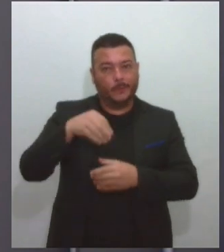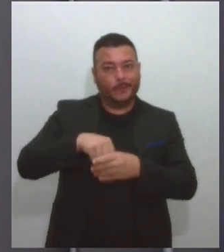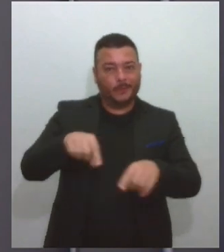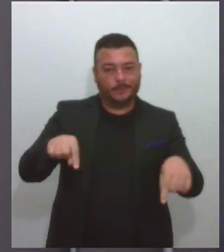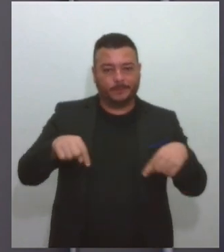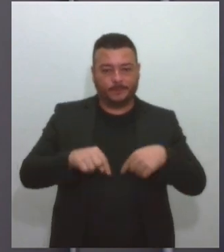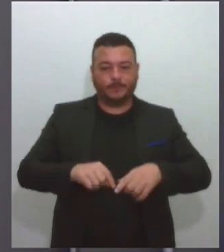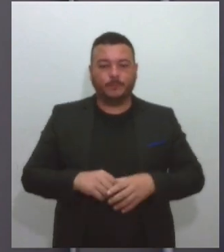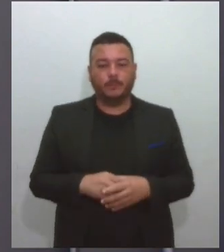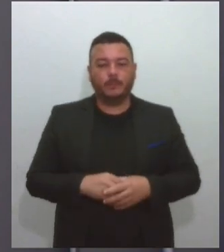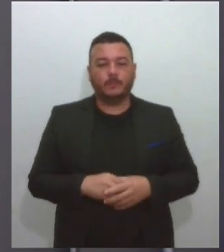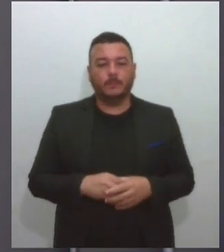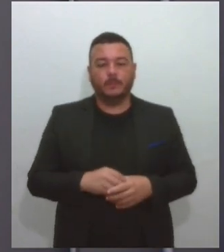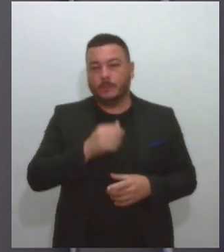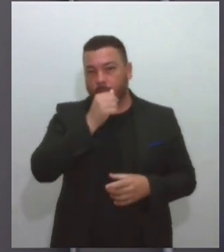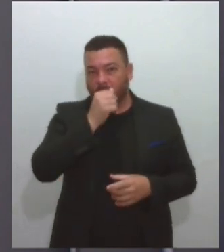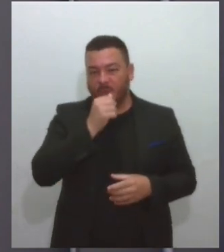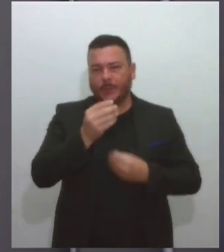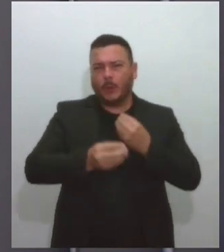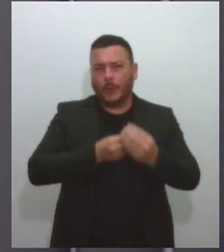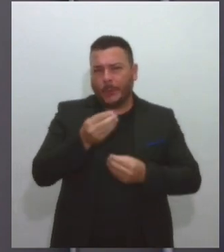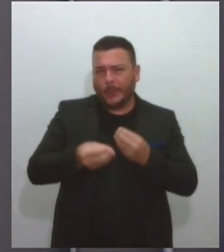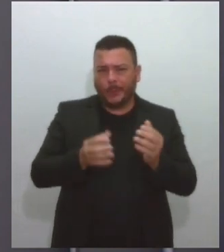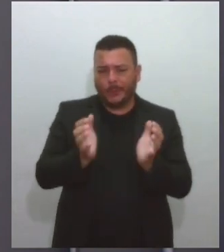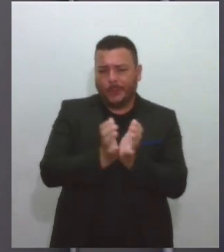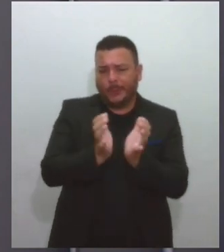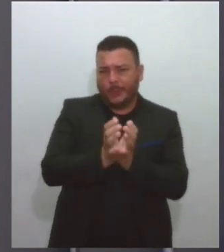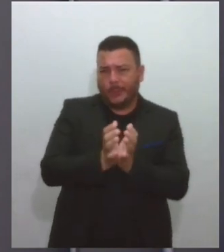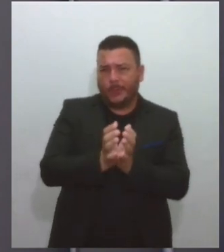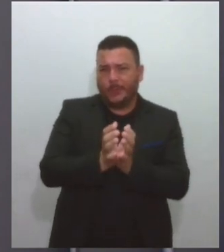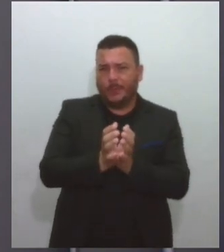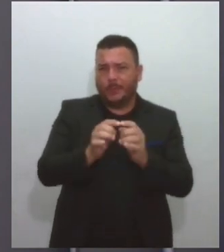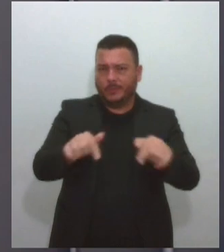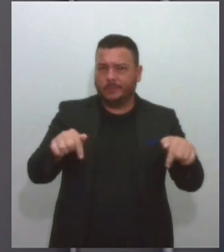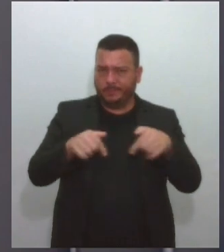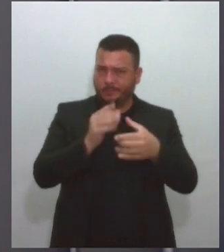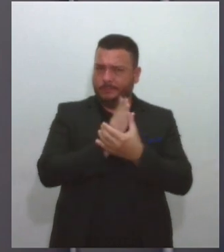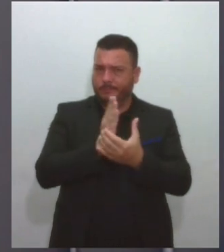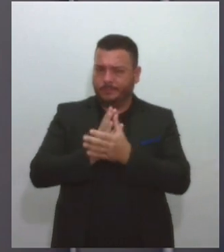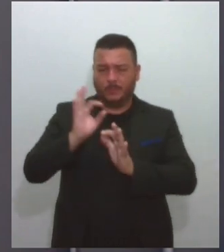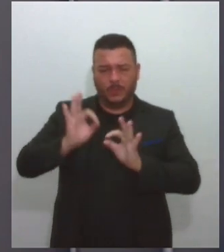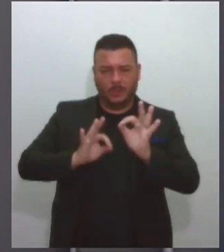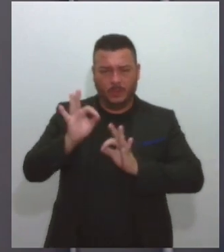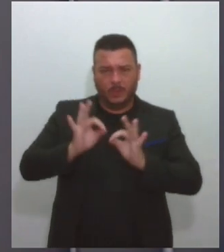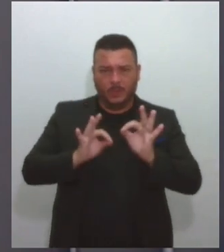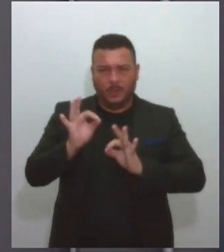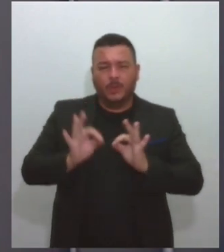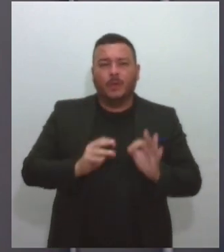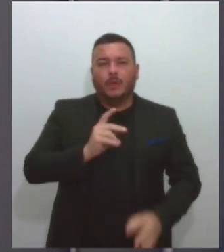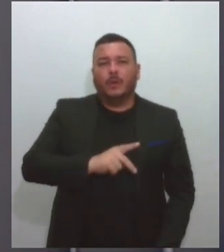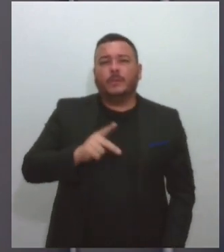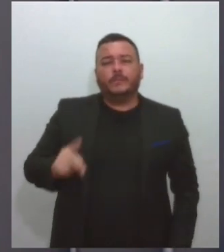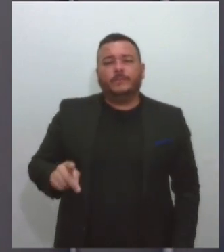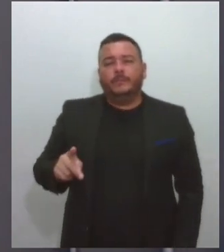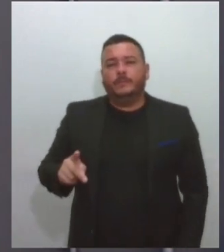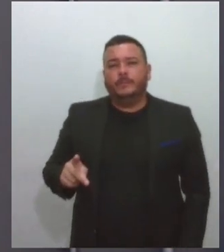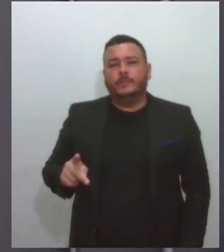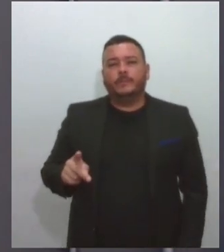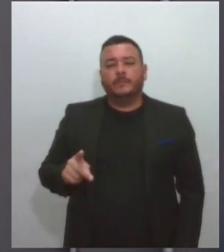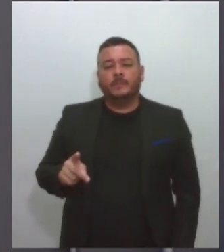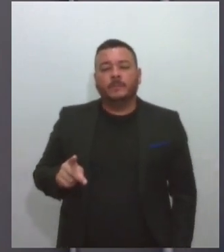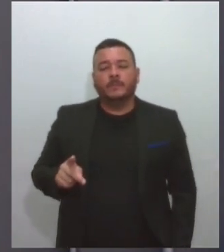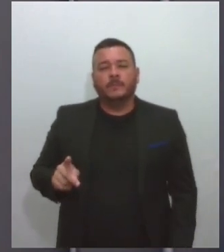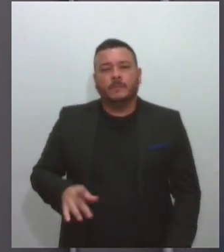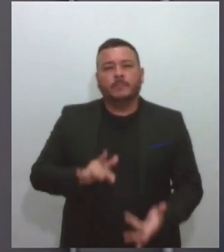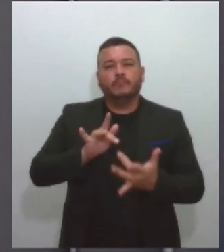Como a equipe da Biblioteca Epifânio Doria tem preparado os professores para atuar como mediadores